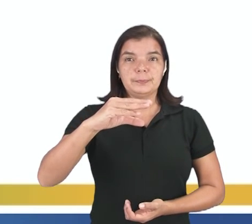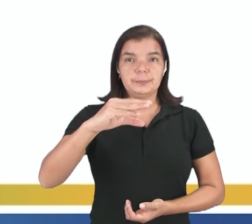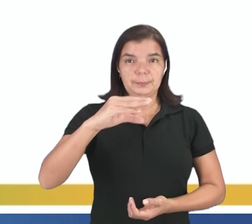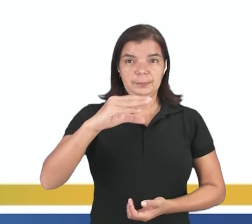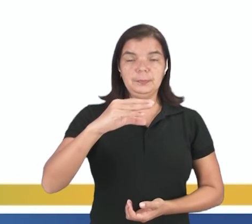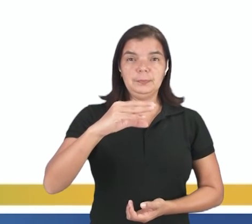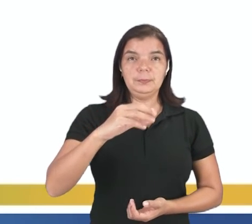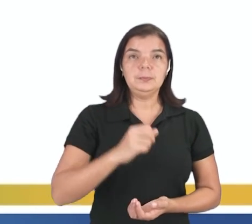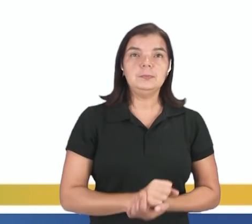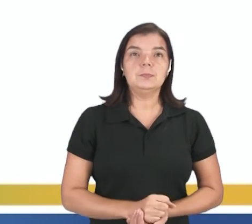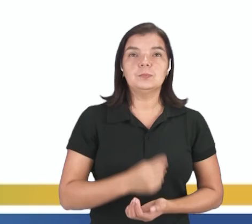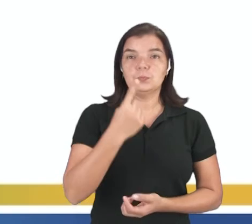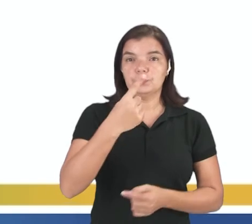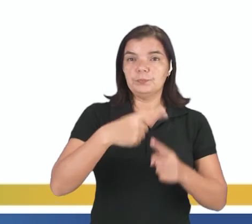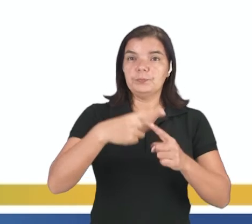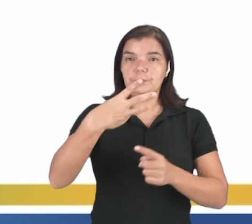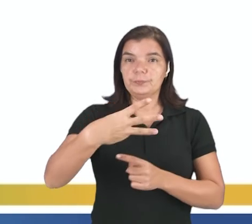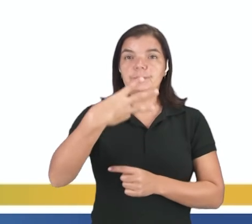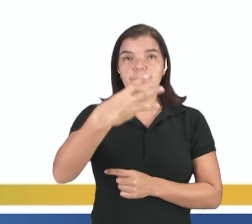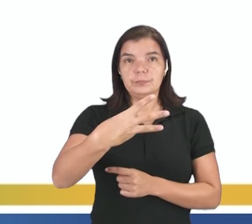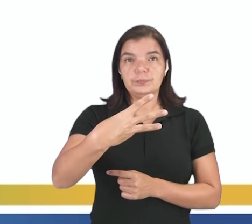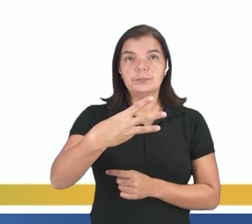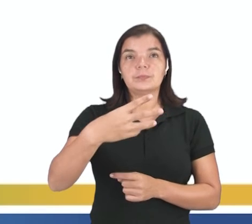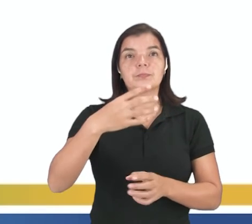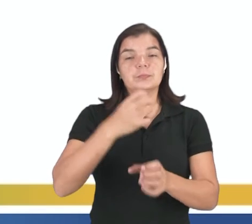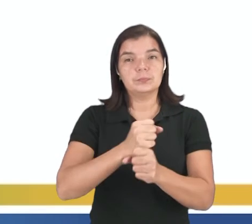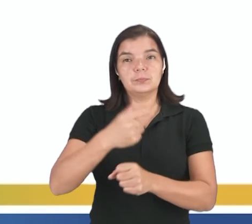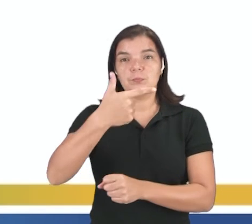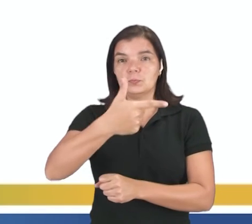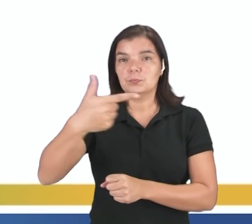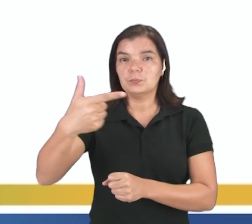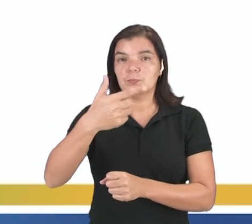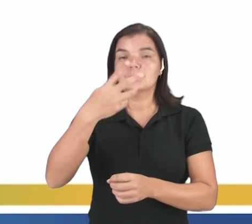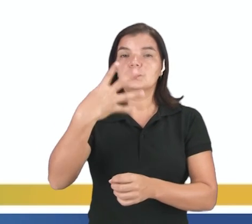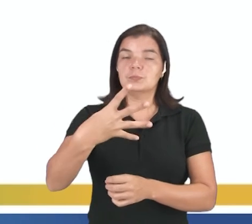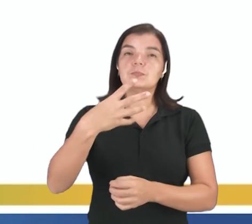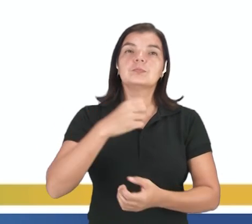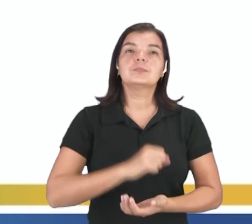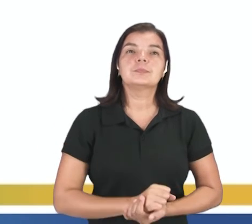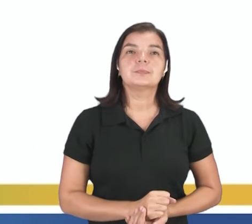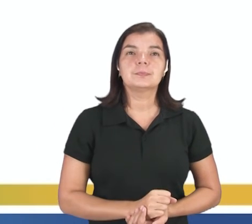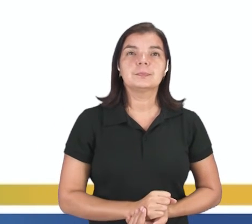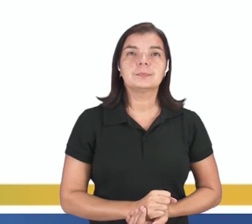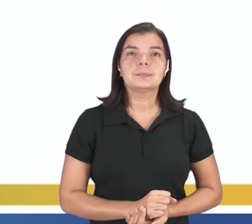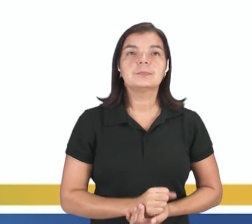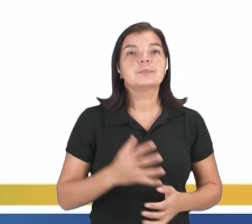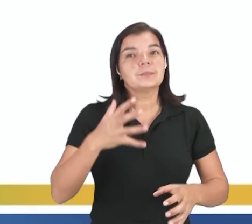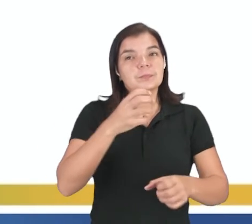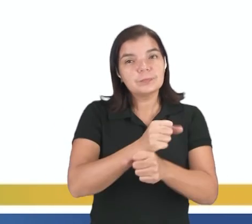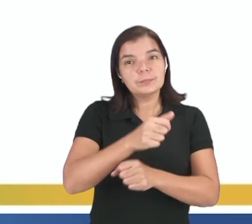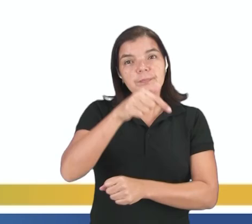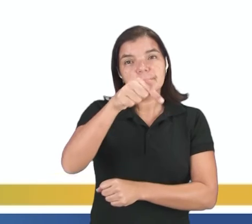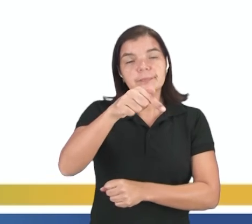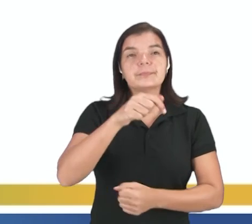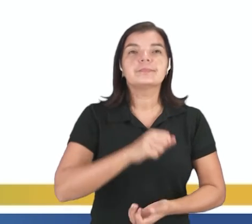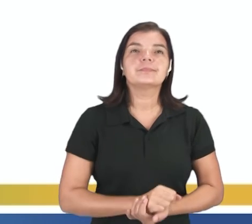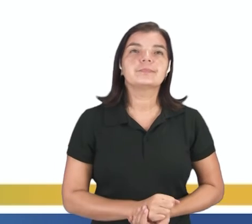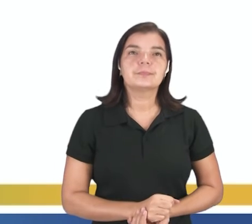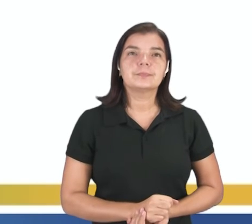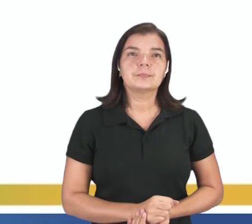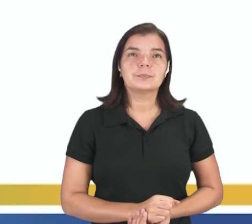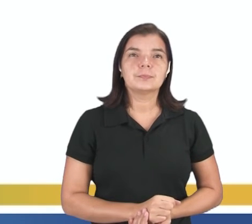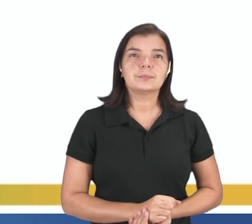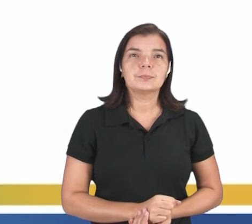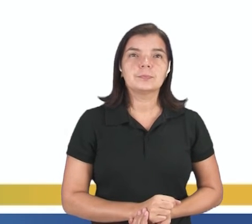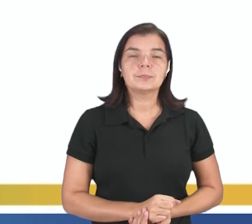nesse C aqui. 1 vezes 3 é 3, mais 2 vezes 2 é 4. Valor 7.